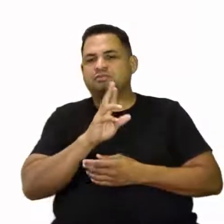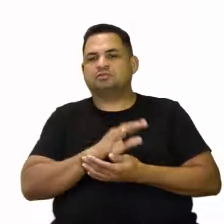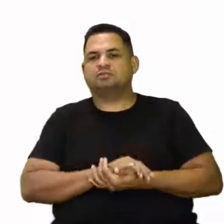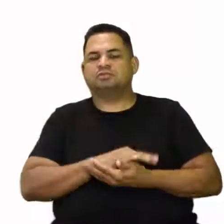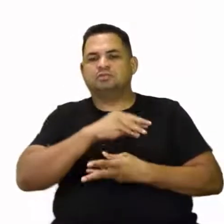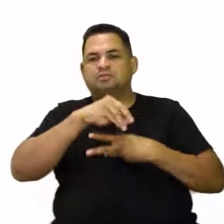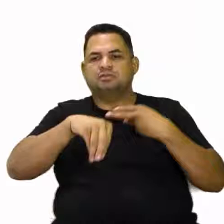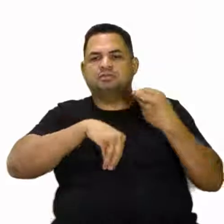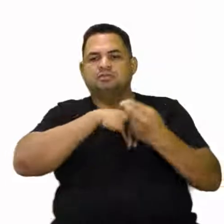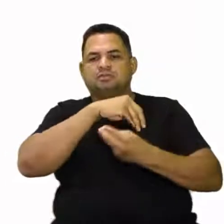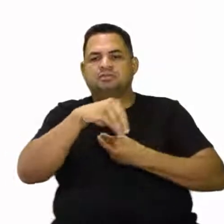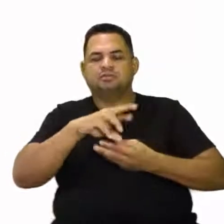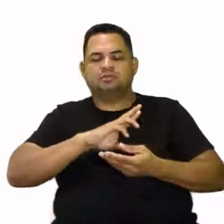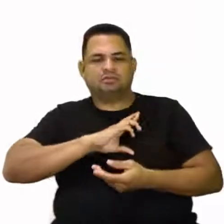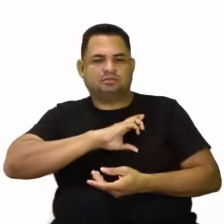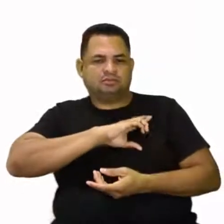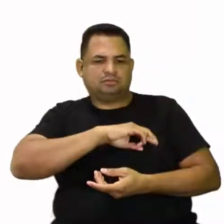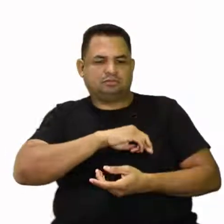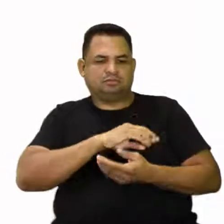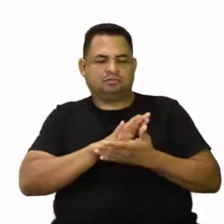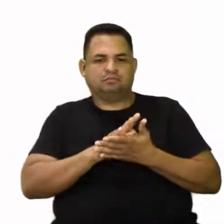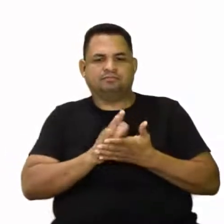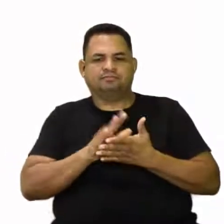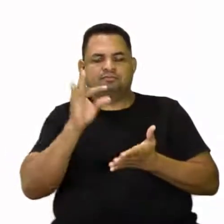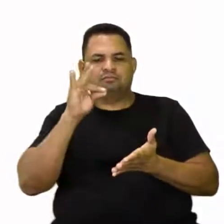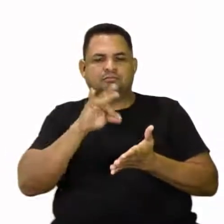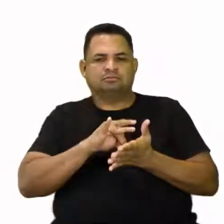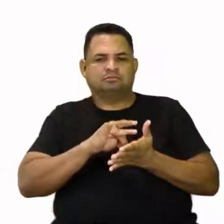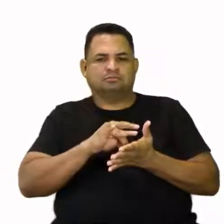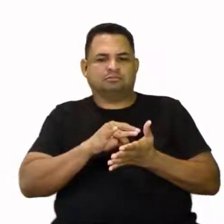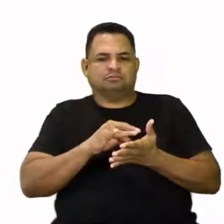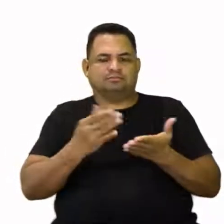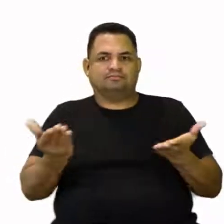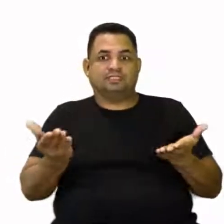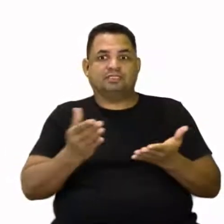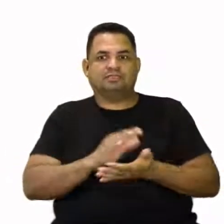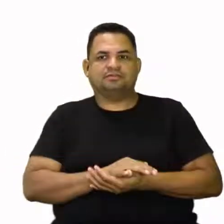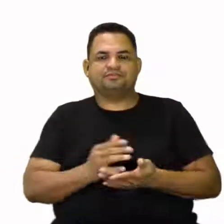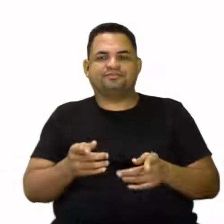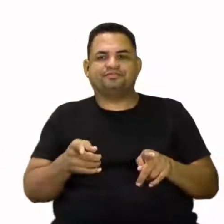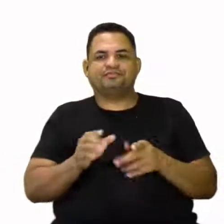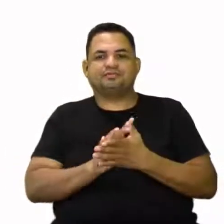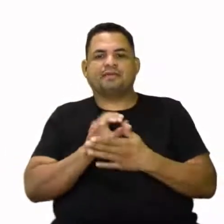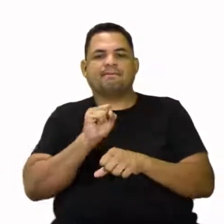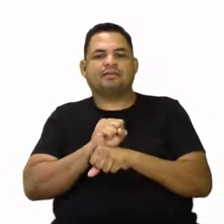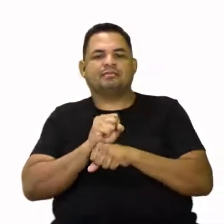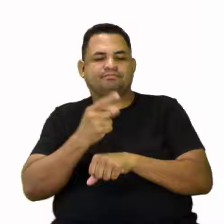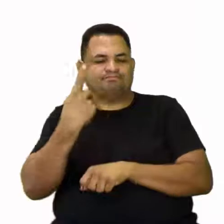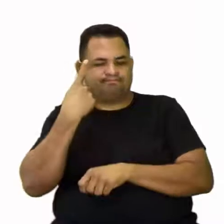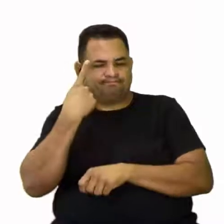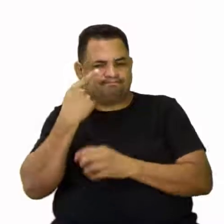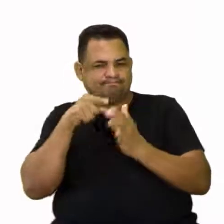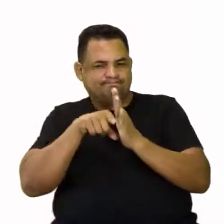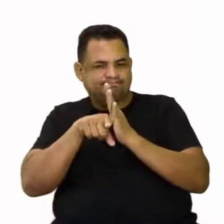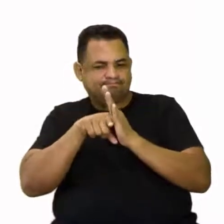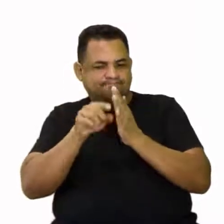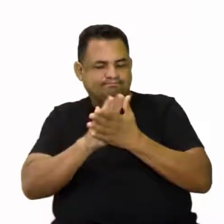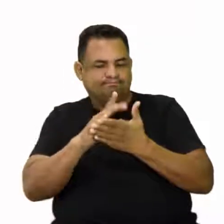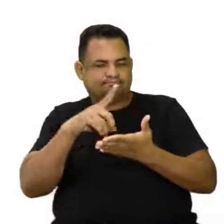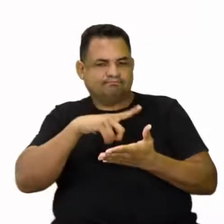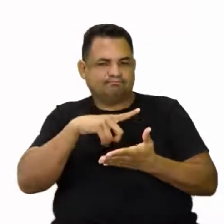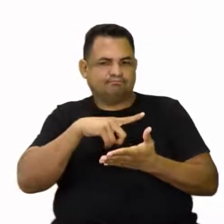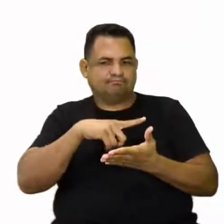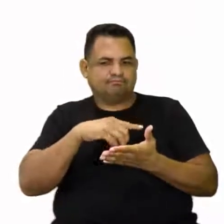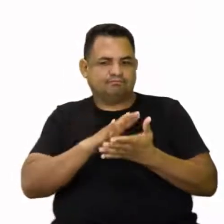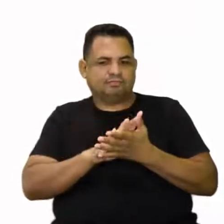aí a mistura do romance com realismo mágico. E se a gente parar para analisar, temos até um pouquinho